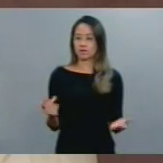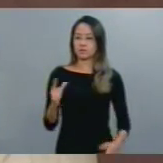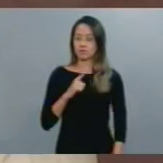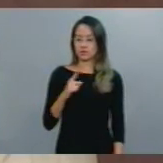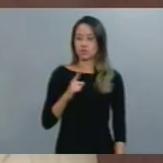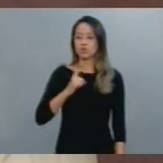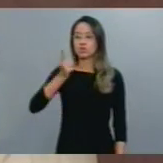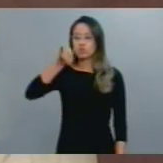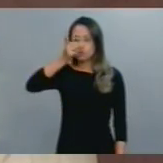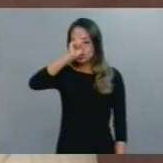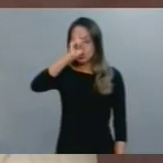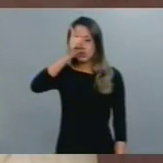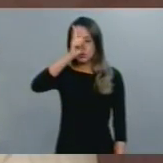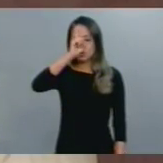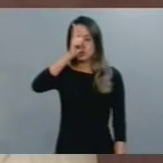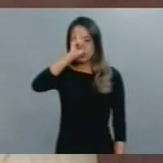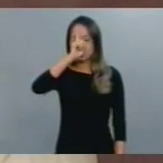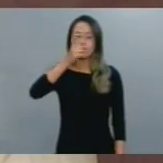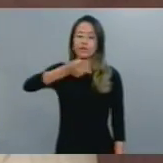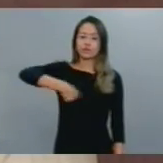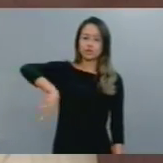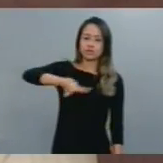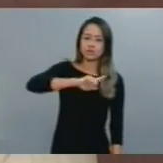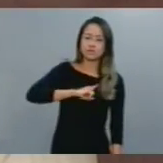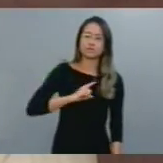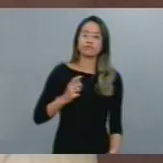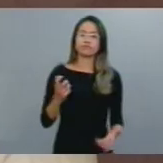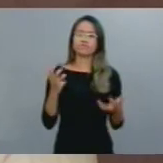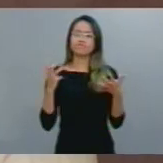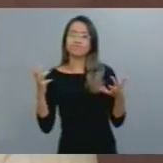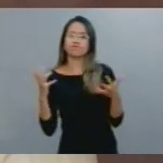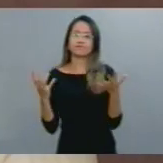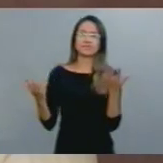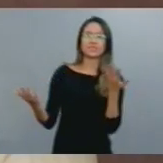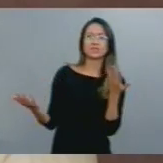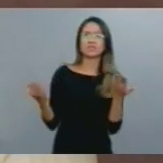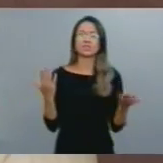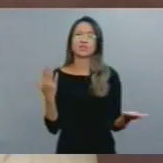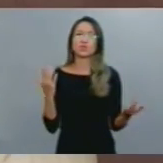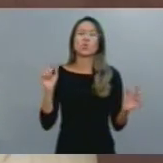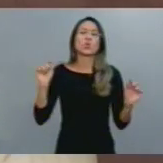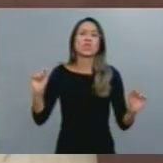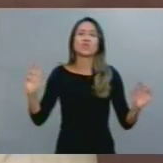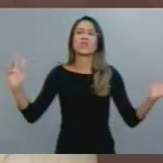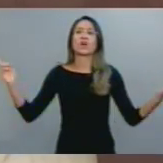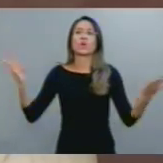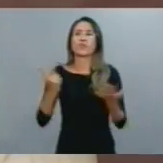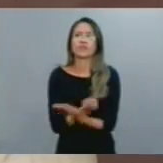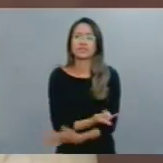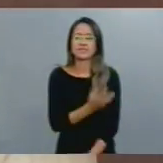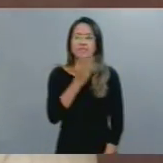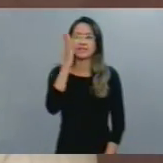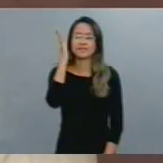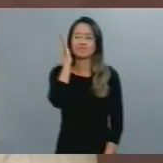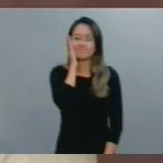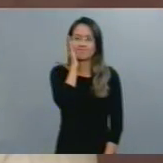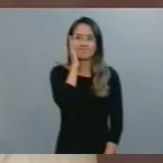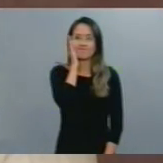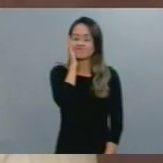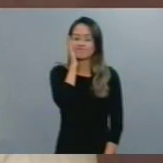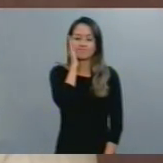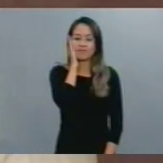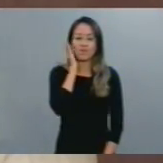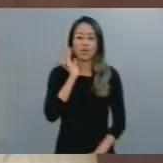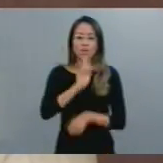Todos os dias estamos a nos perguntar o que vai acontecer com o comando